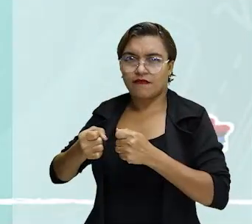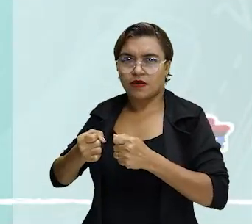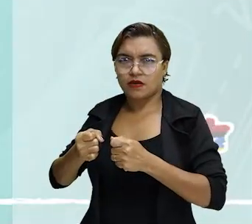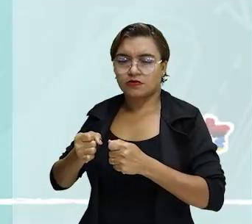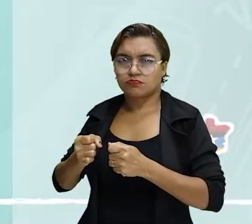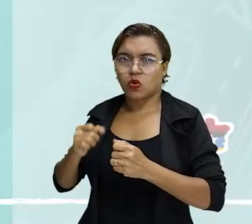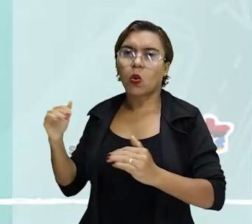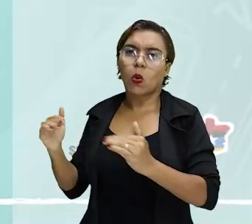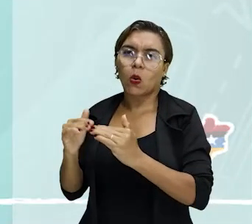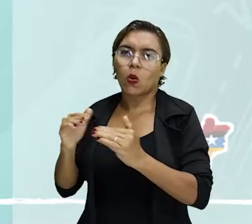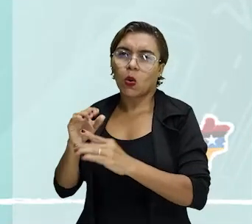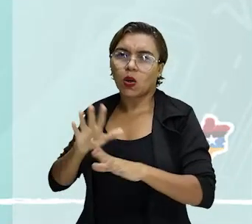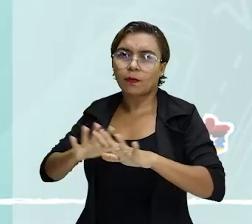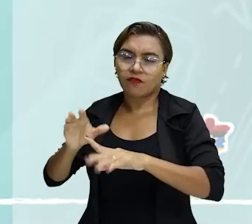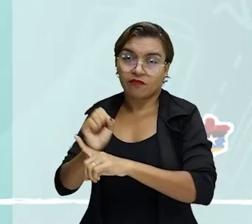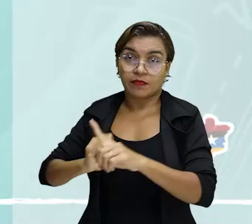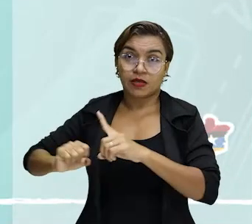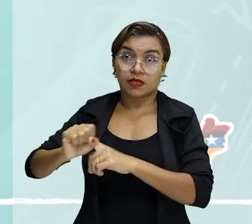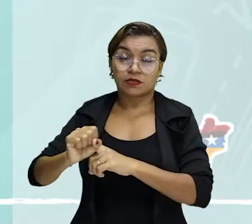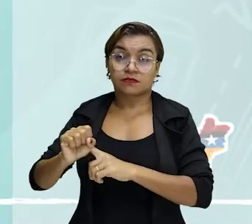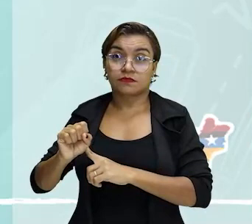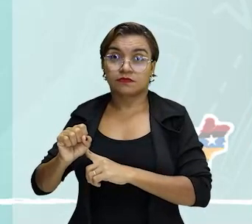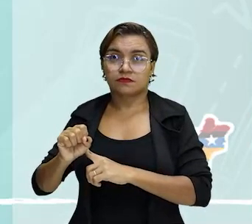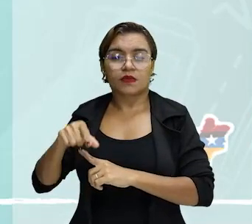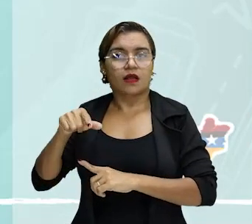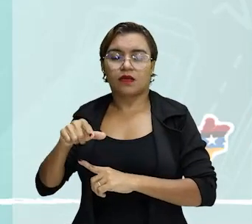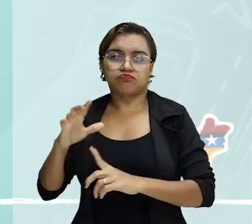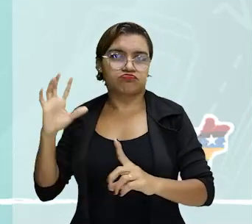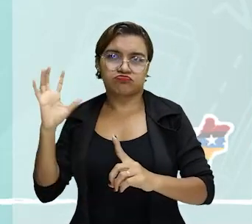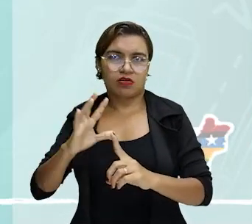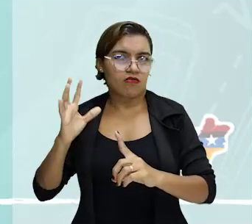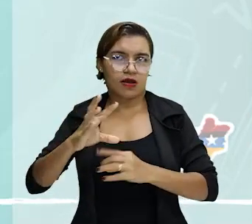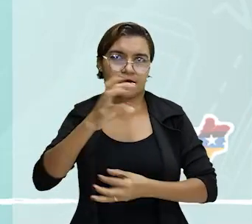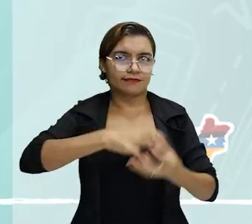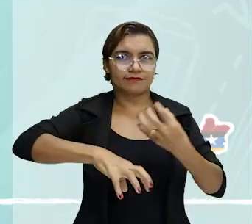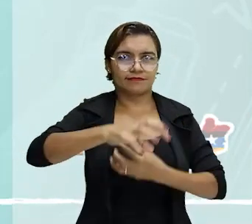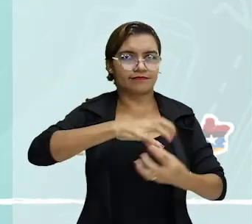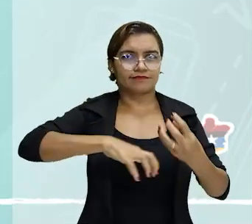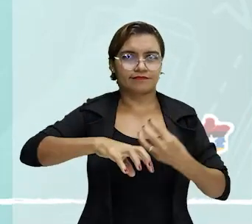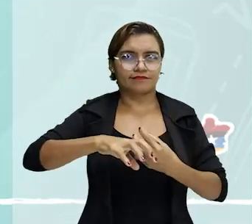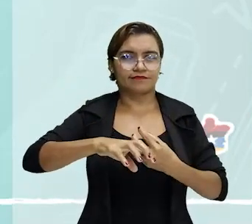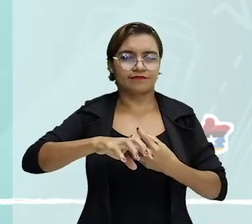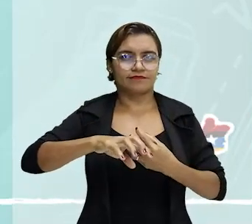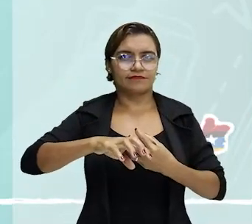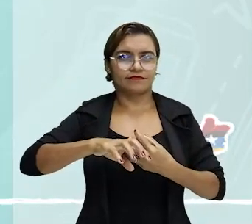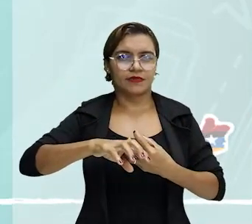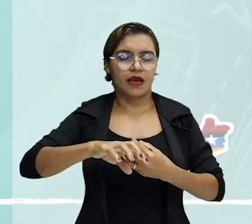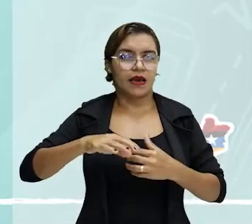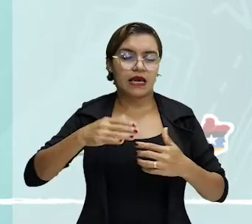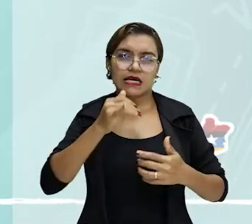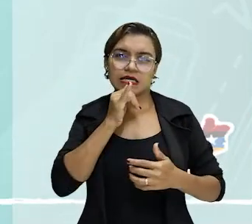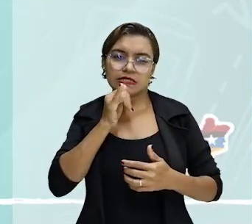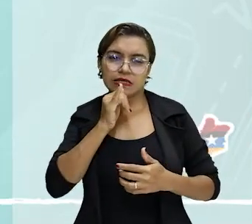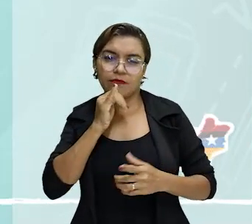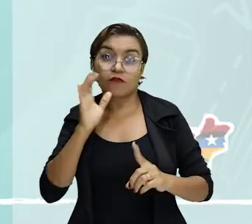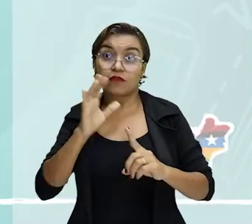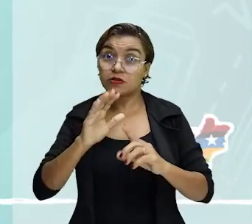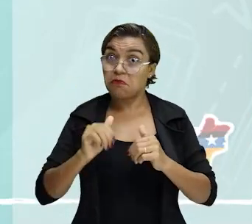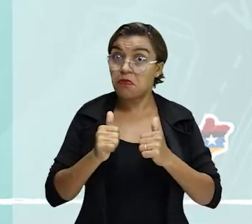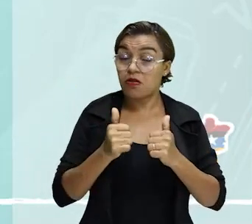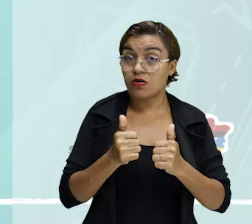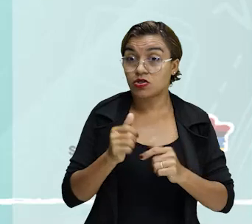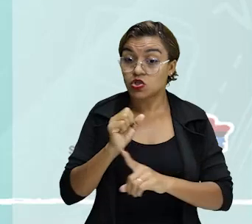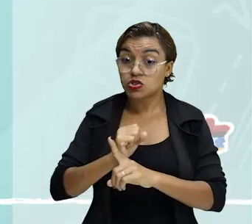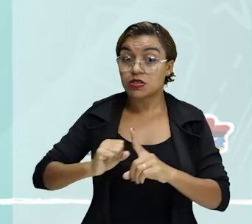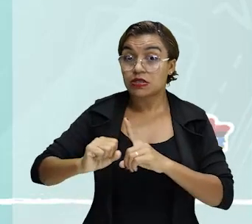Touraine, os movimentos não são causa da desordem. Eles são efeitos de uma sociedade